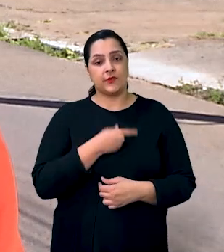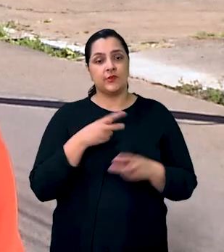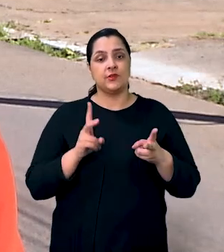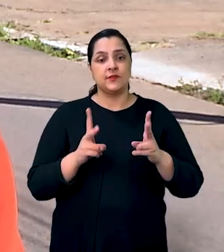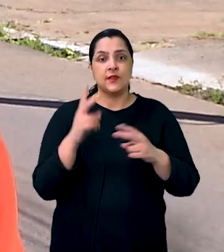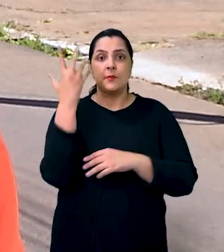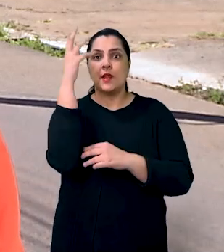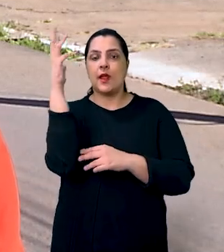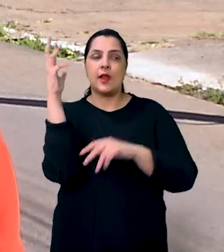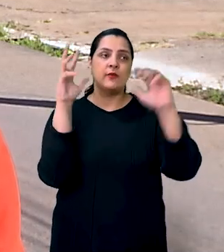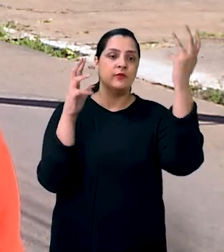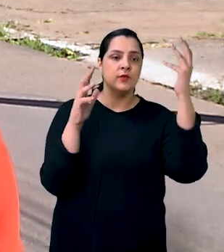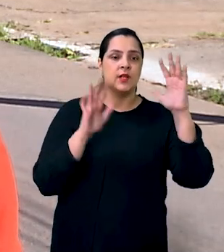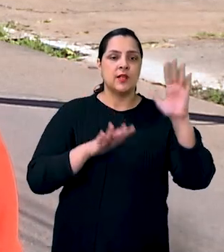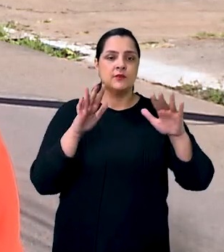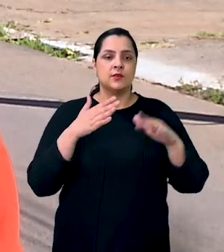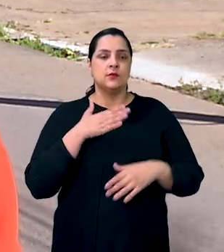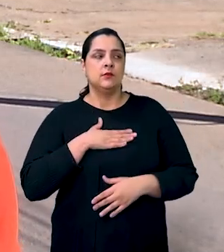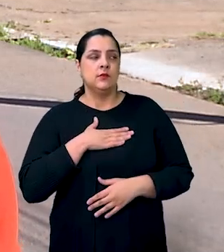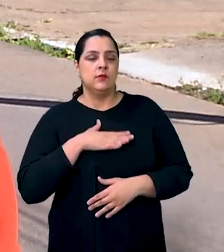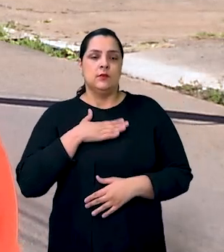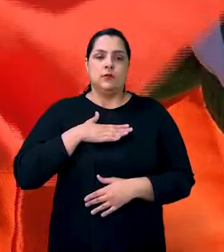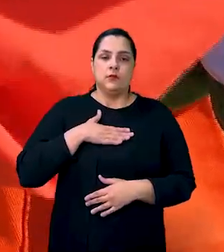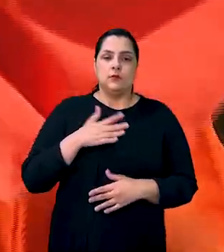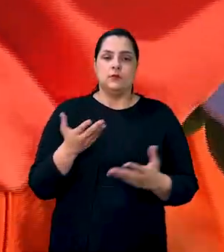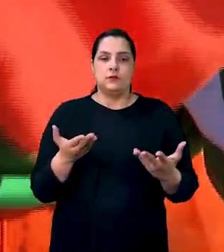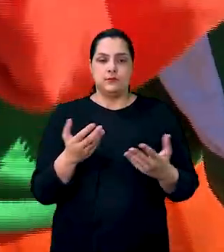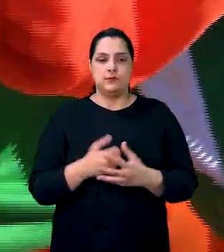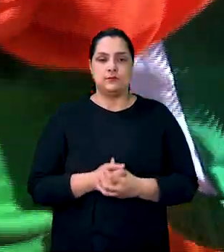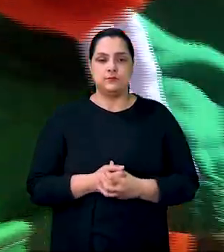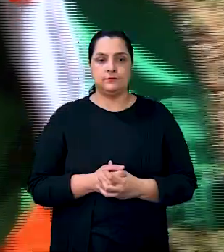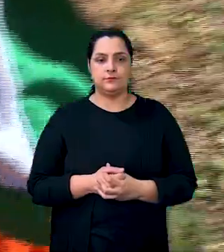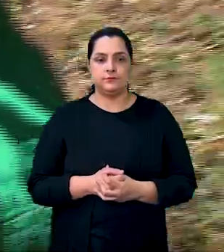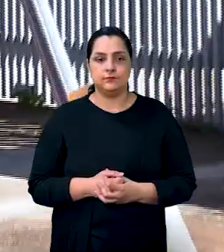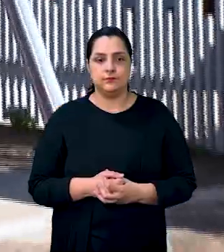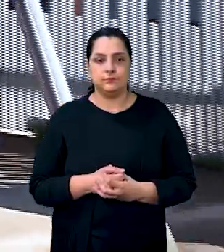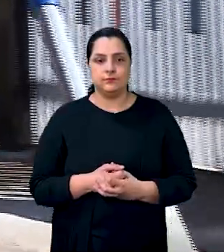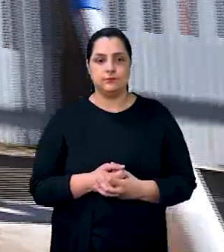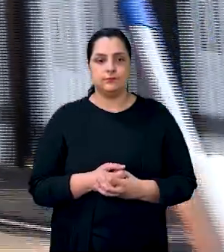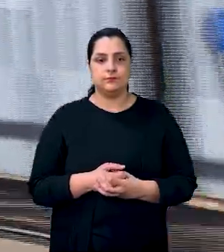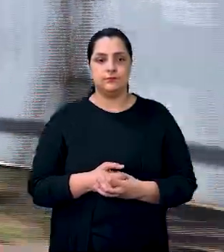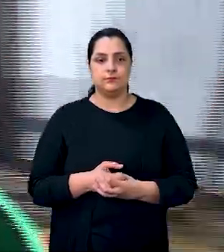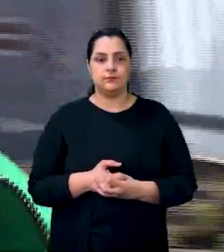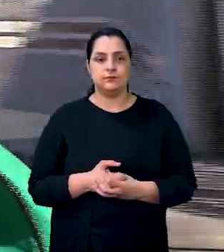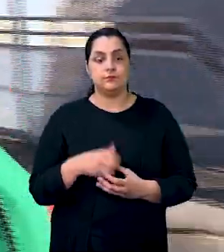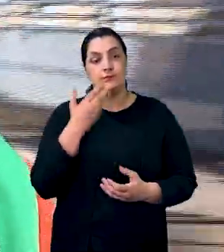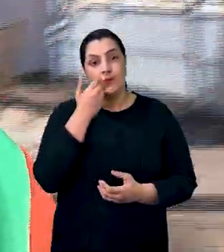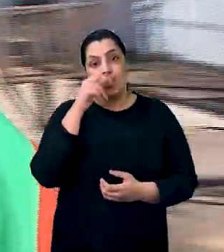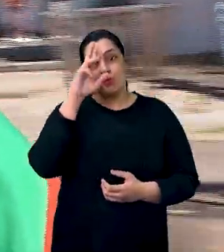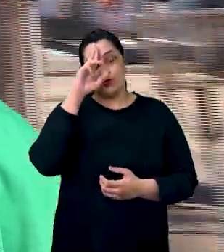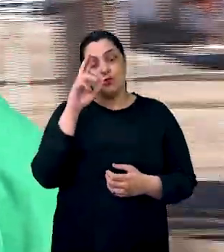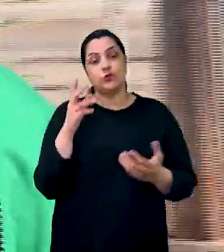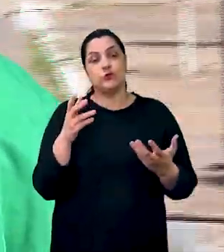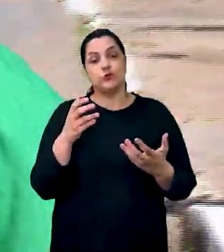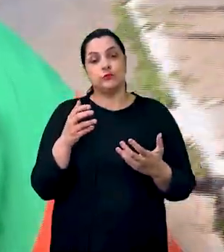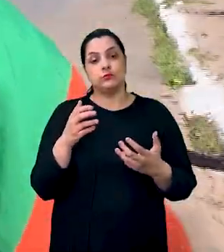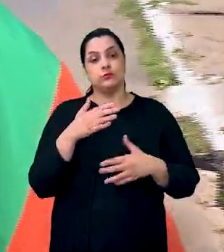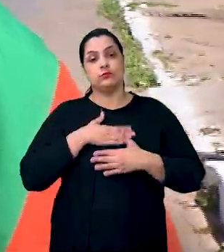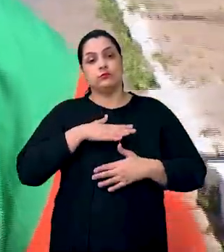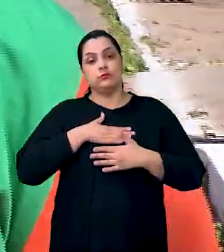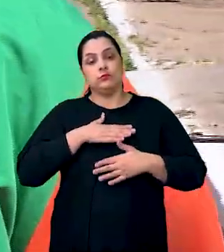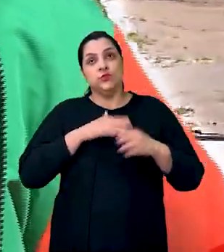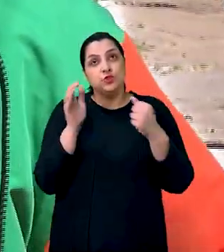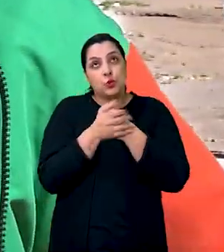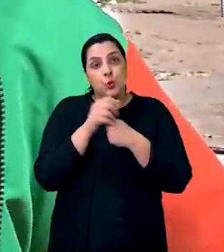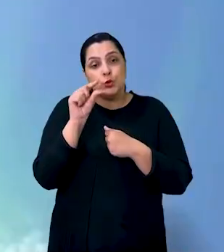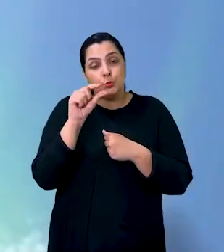né? Um alojamento mais próximo, mas poder nos manter, né? Do calor, né? Nos esconder, né? Devido à hora do almoço, né? Achar um lugar para